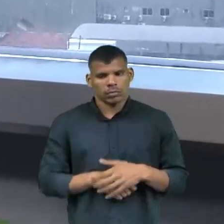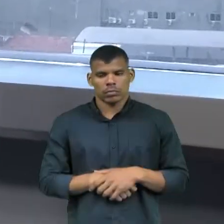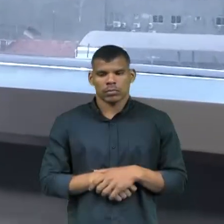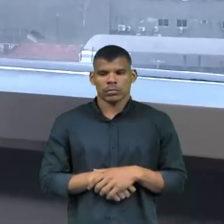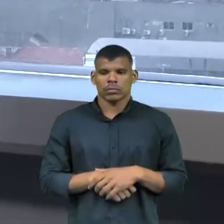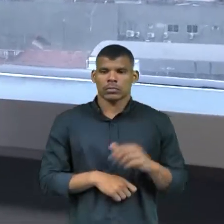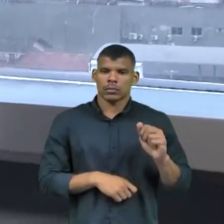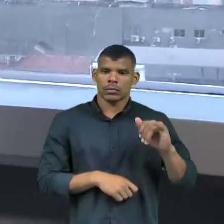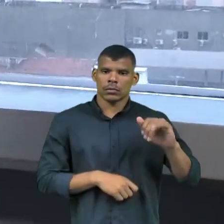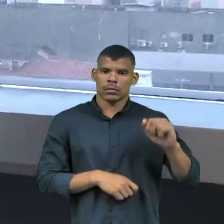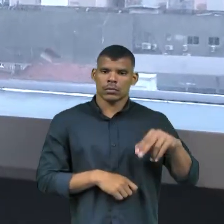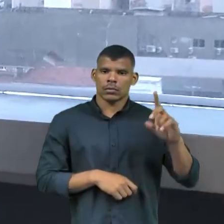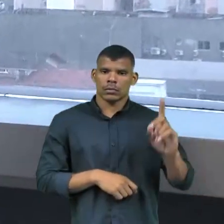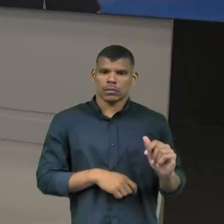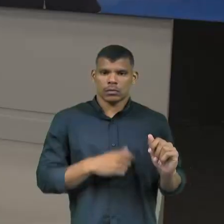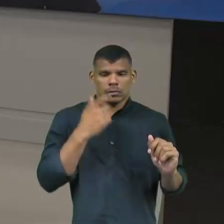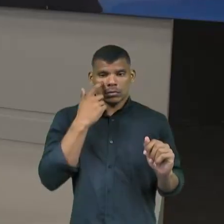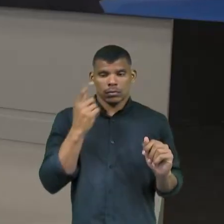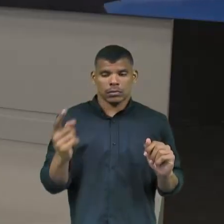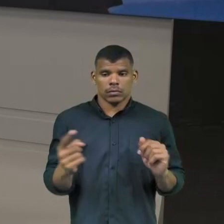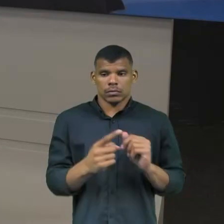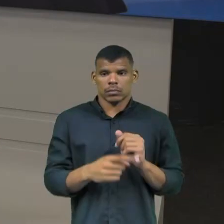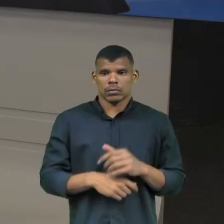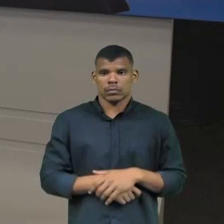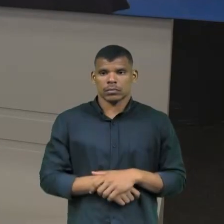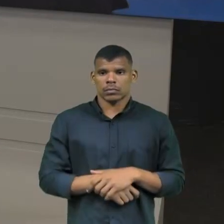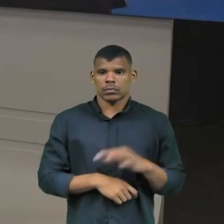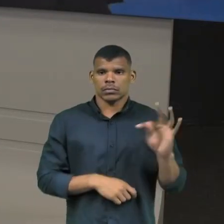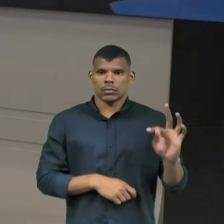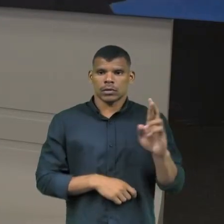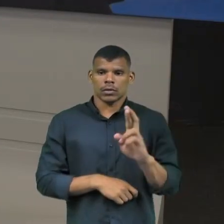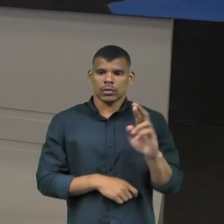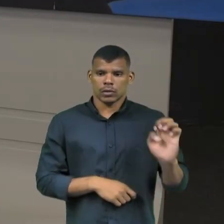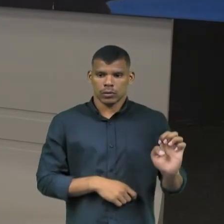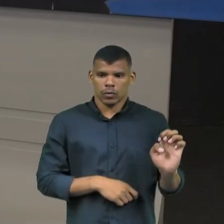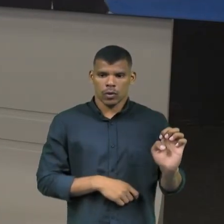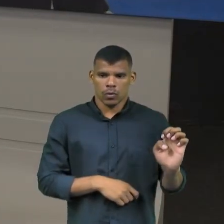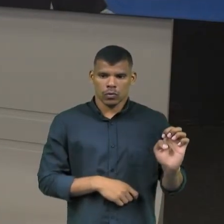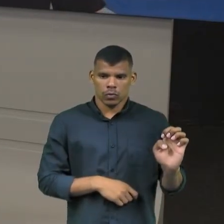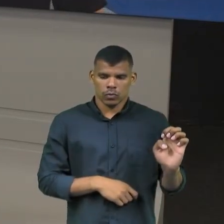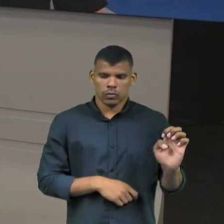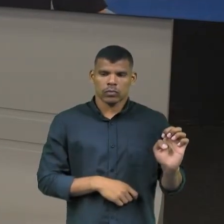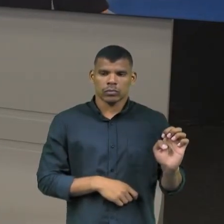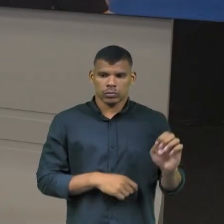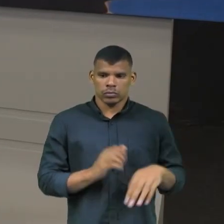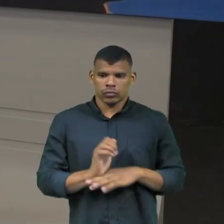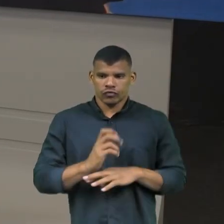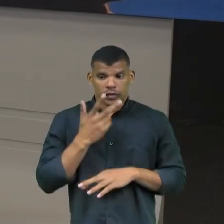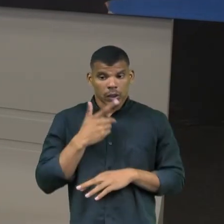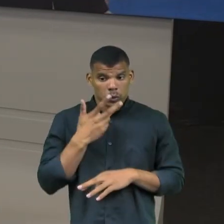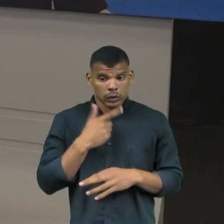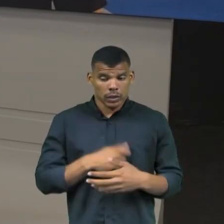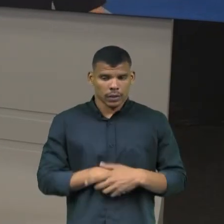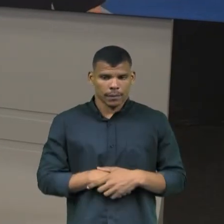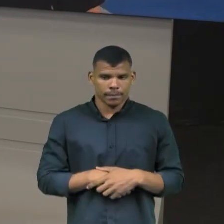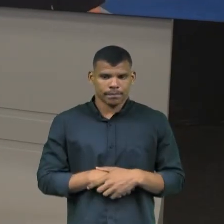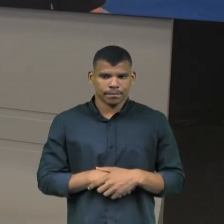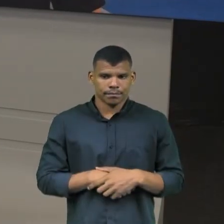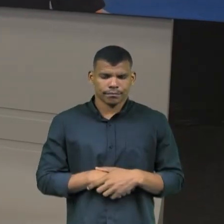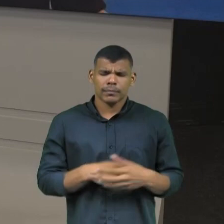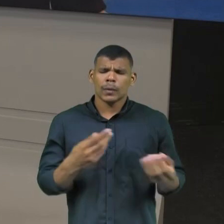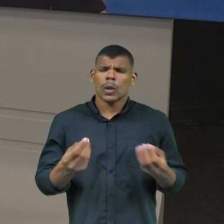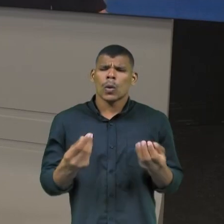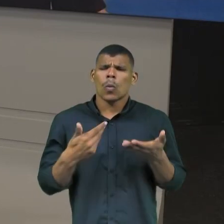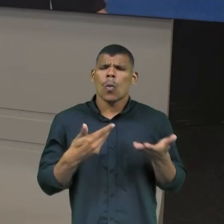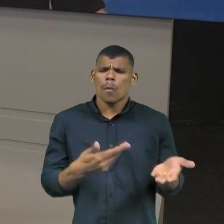que está ao vivo, direto do Tribunal Regional Eleitoral do Ceará. Amanda, bom dia. Como é que vai ser o atendimento do TRE